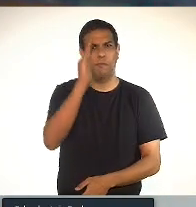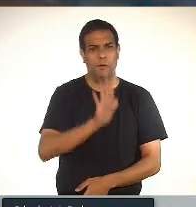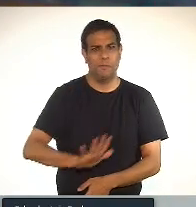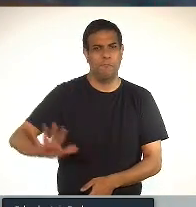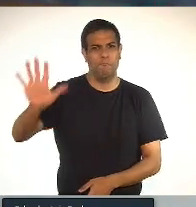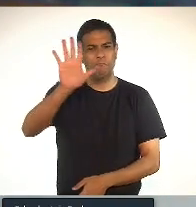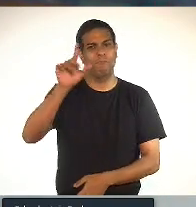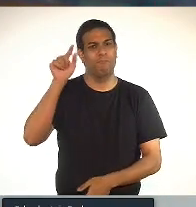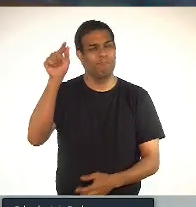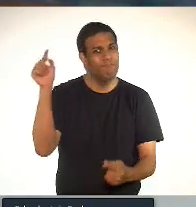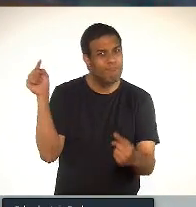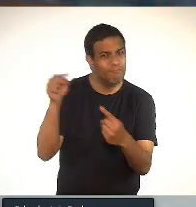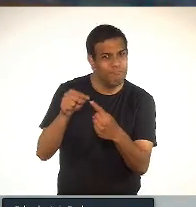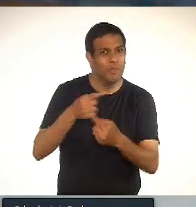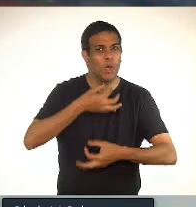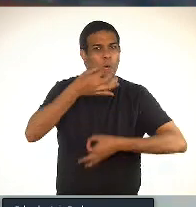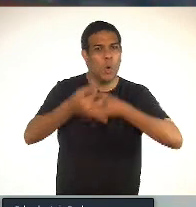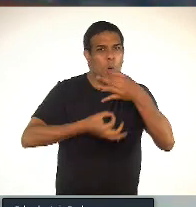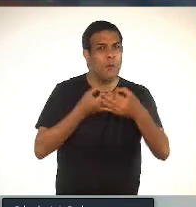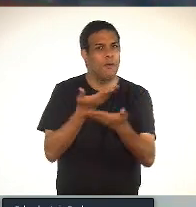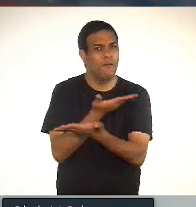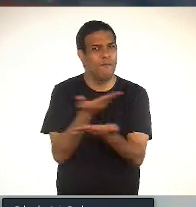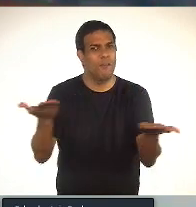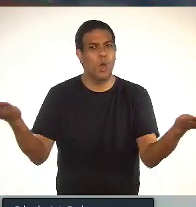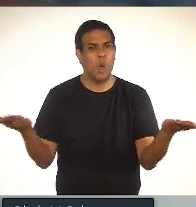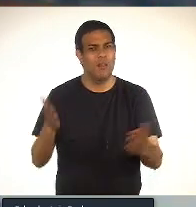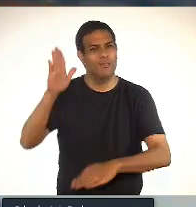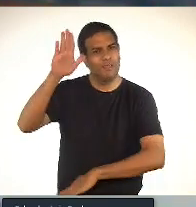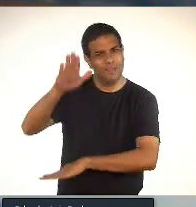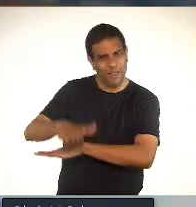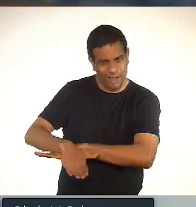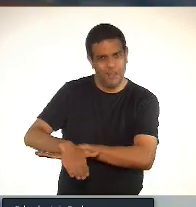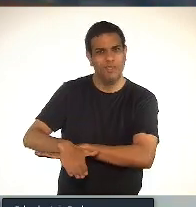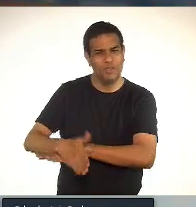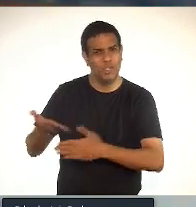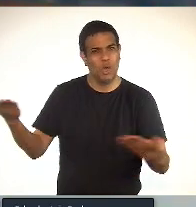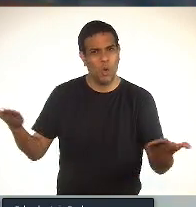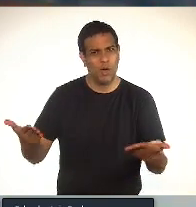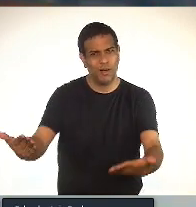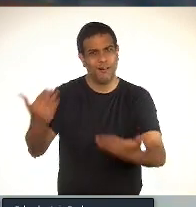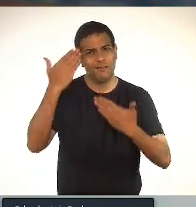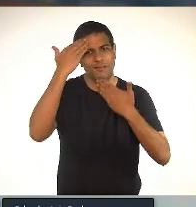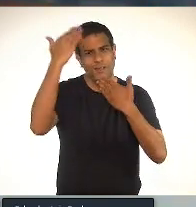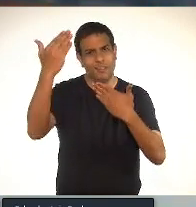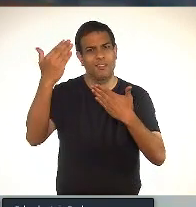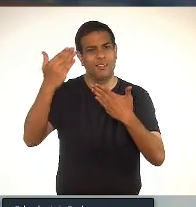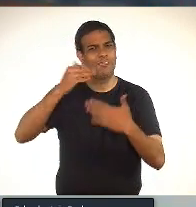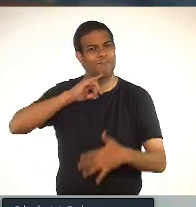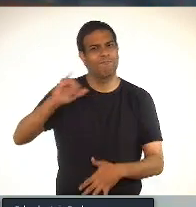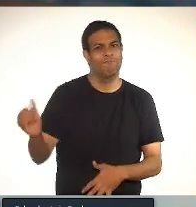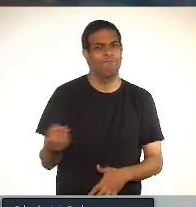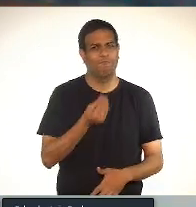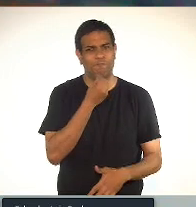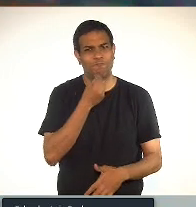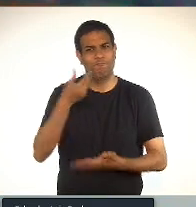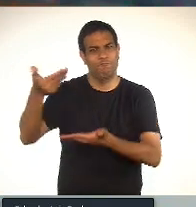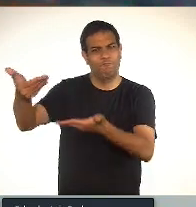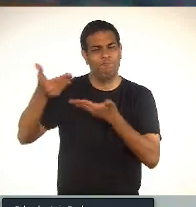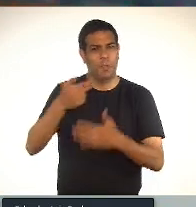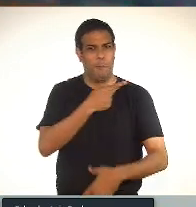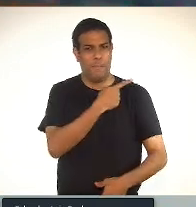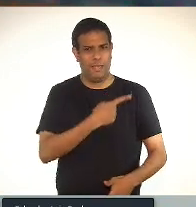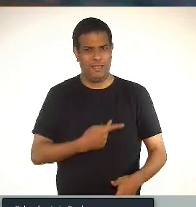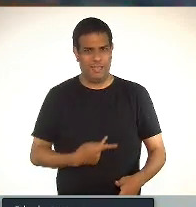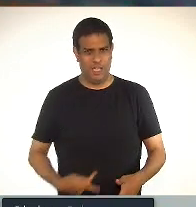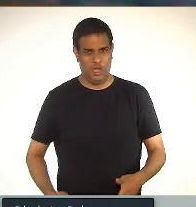esse era o comentário que eu queria fazer na tarde de hoje, agradecendo aí a oportunidade do nosso